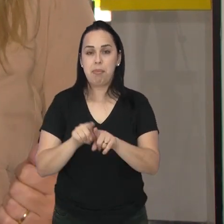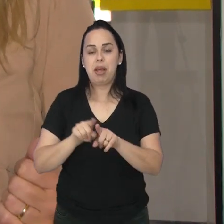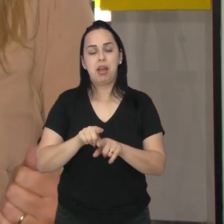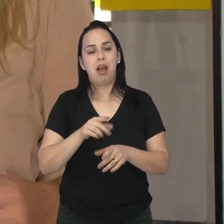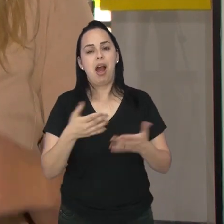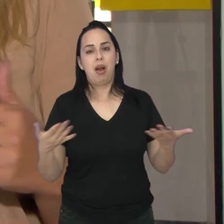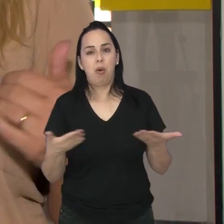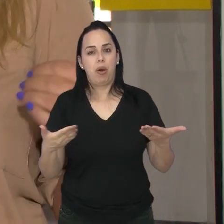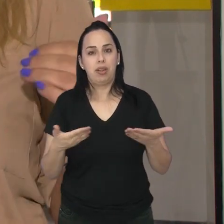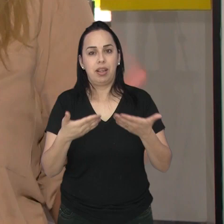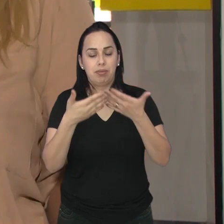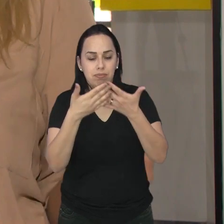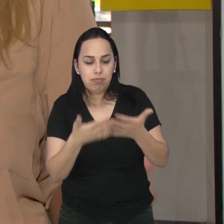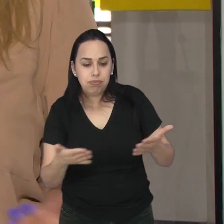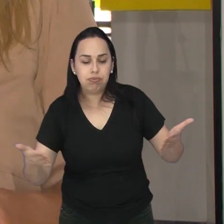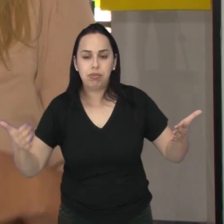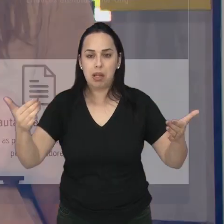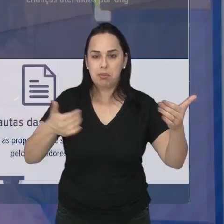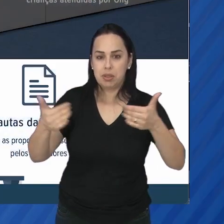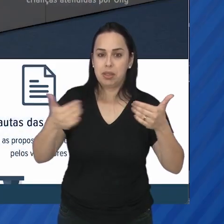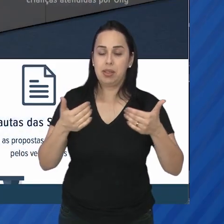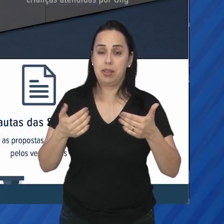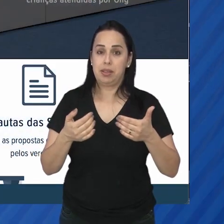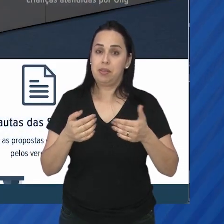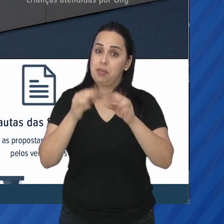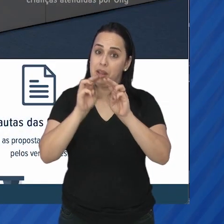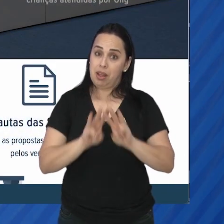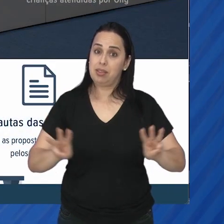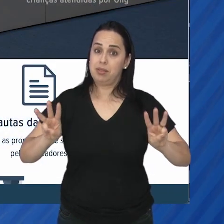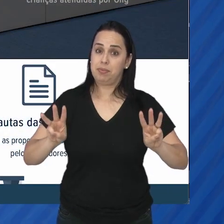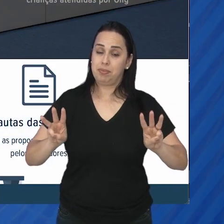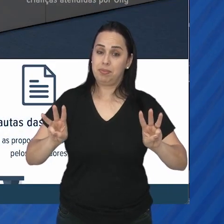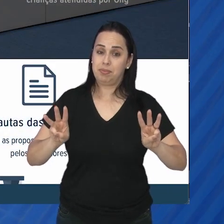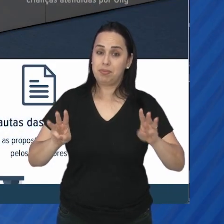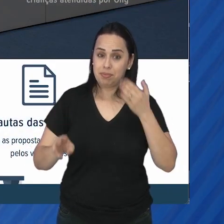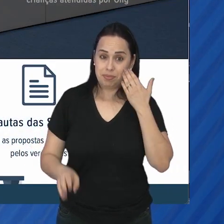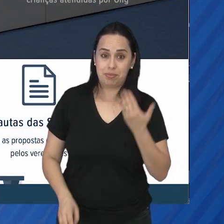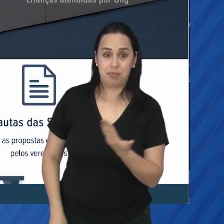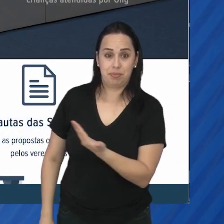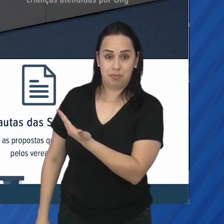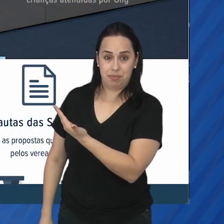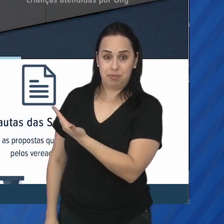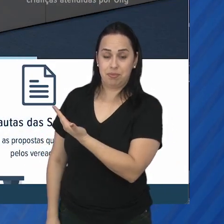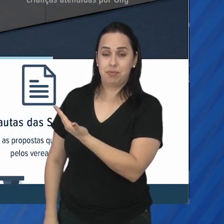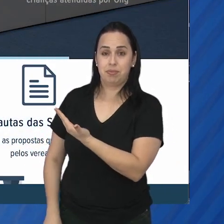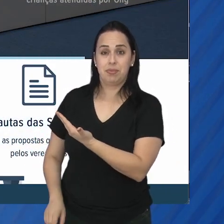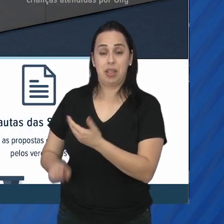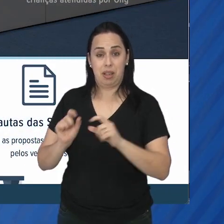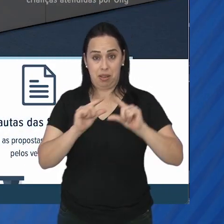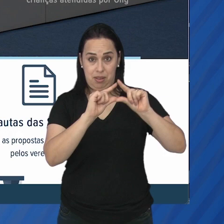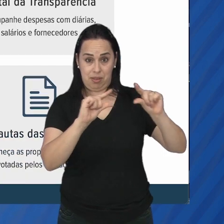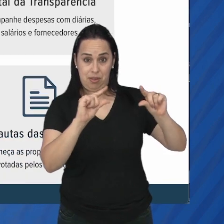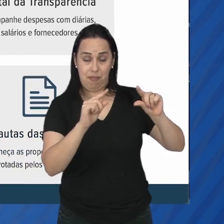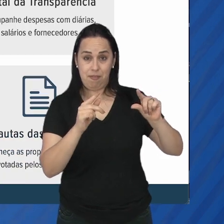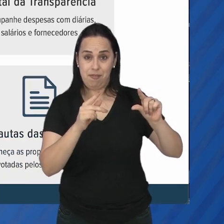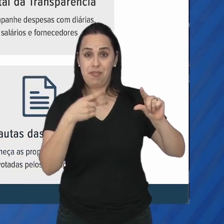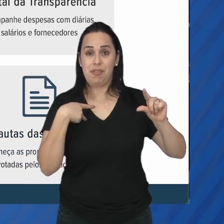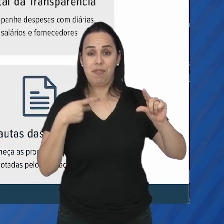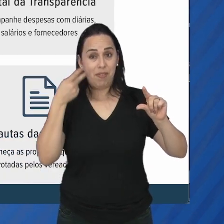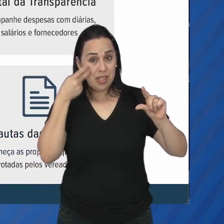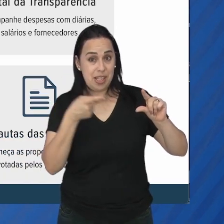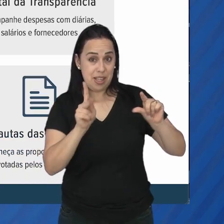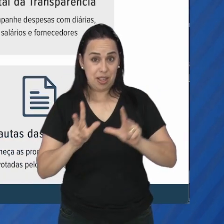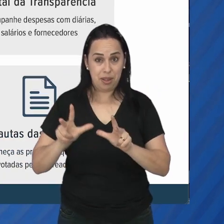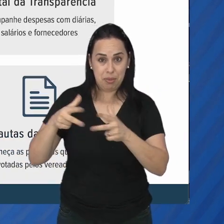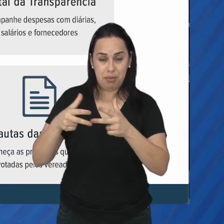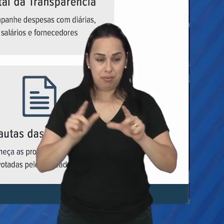a nossa casa, né? Eu acho muito importante. E você vai acessar o site da Câmara, lá vai ter um ícone, Visite a Câmara,